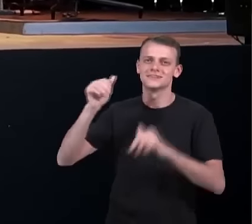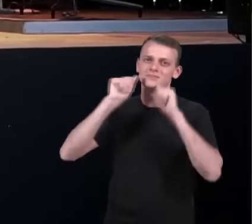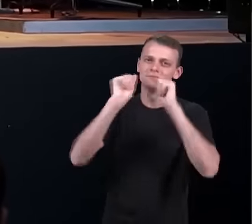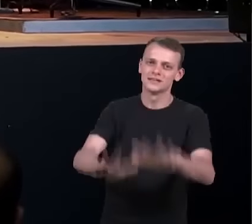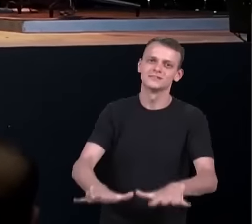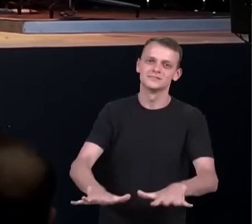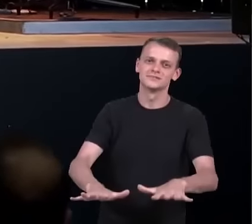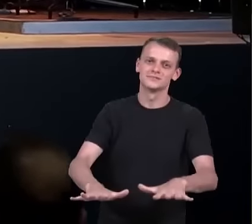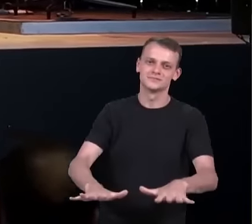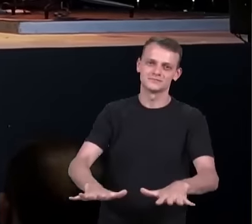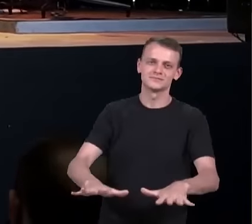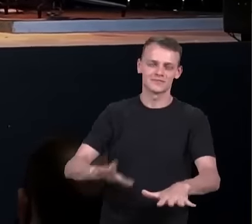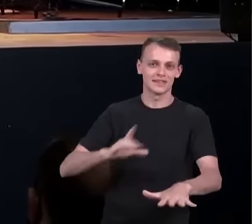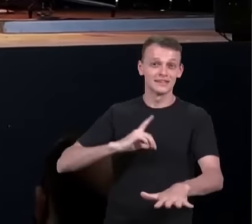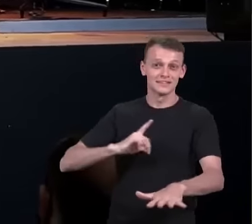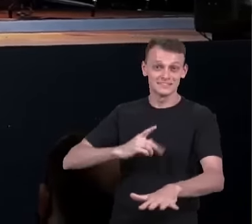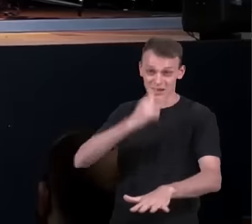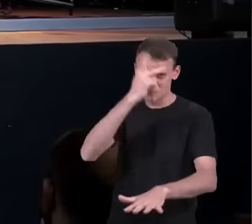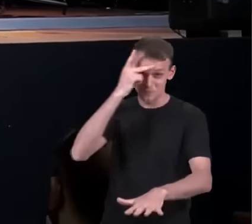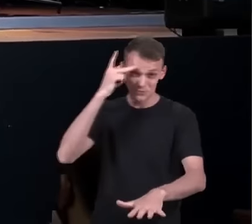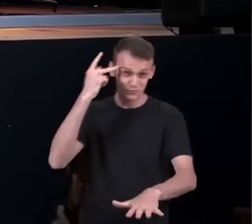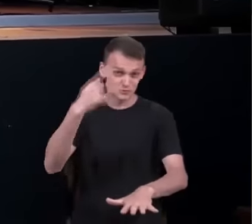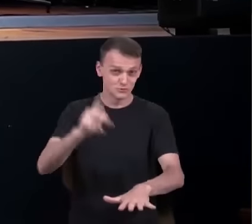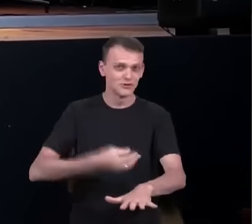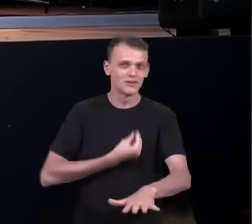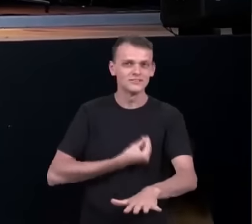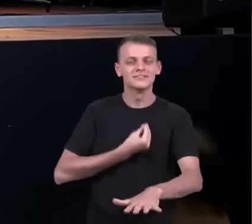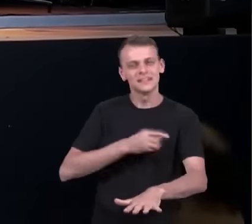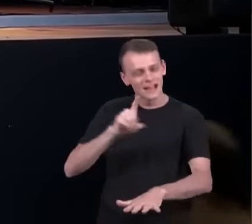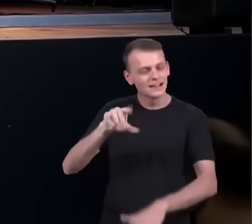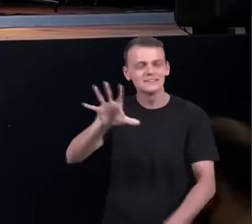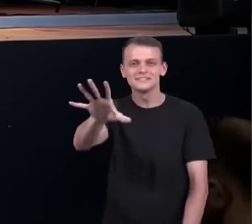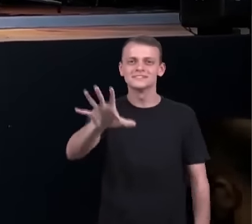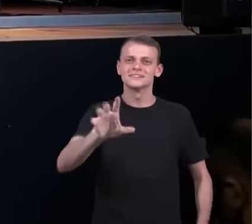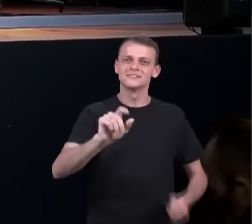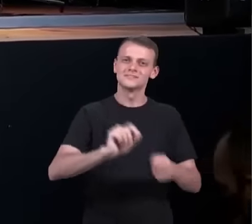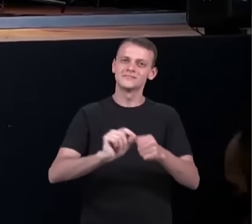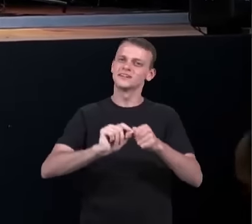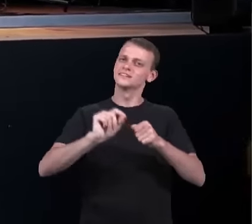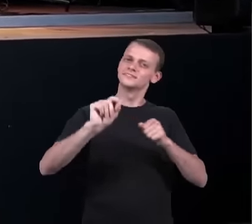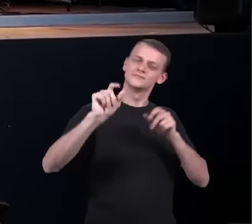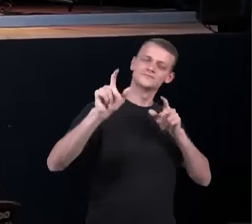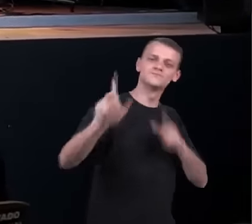mim, tem pessoas na sua vida que são uma distração.